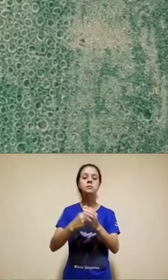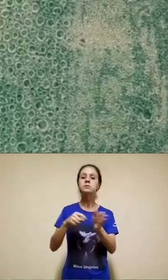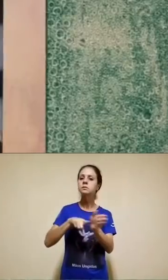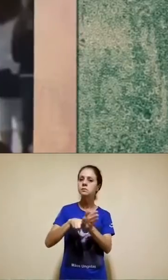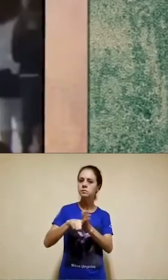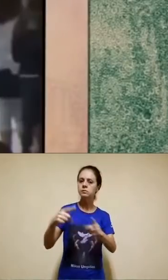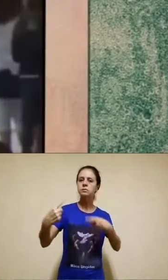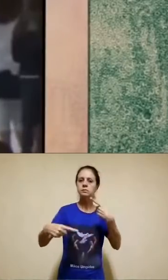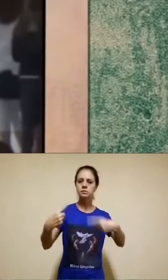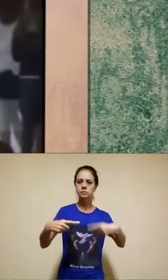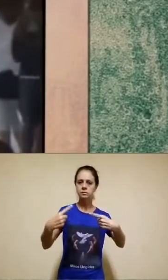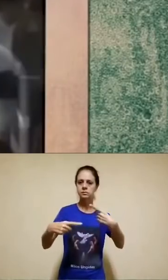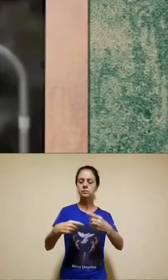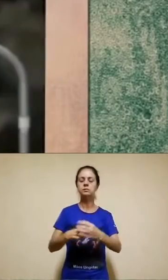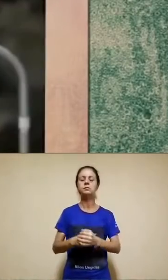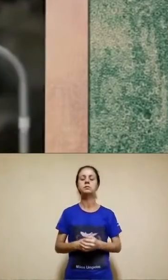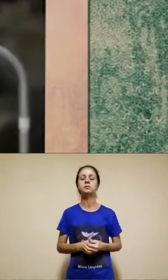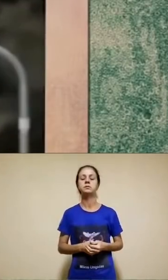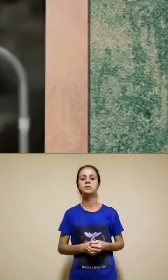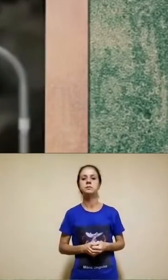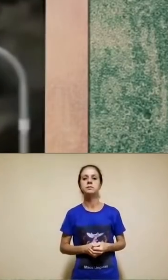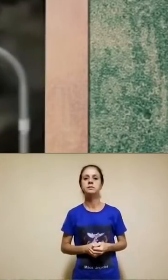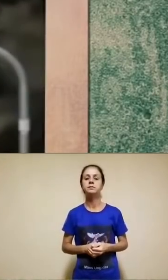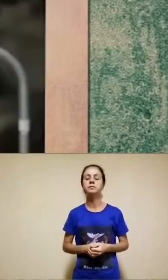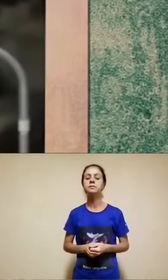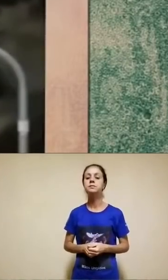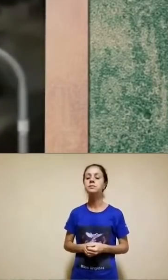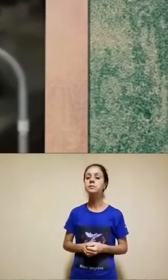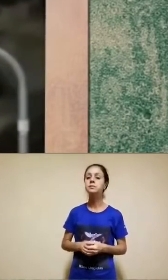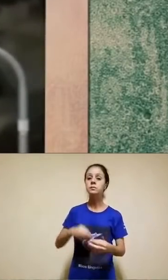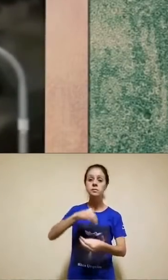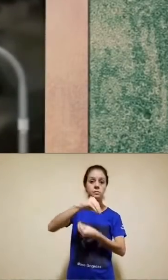políticas. Coinvolgersi nella politica